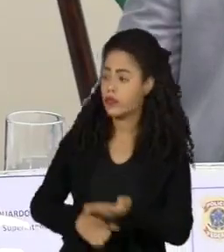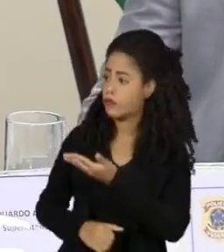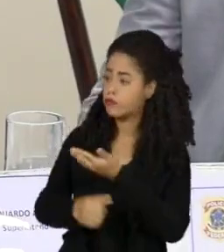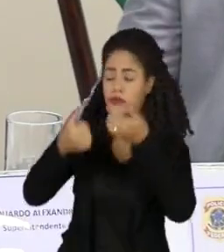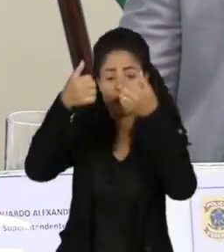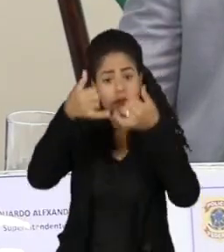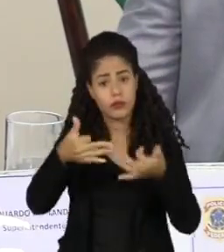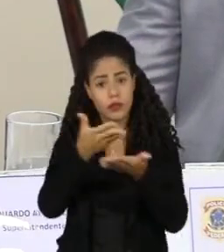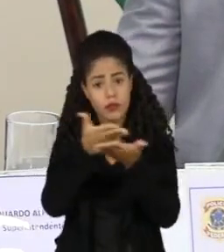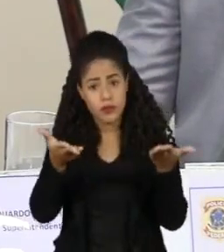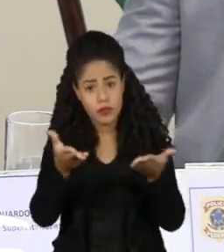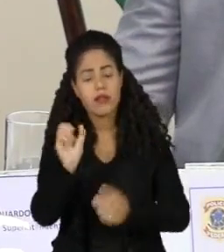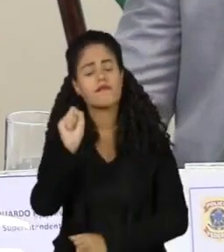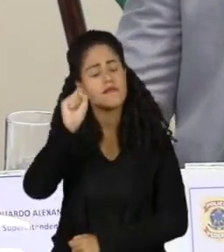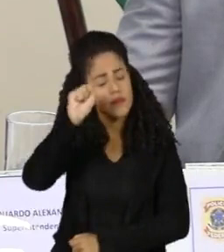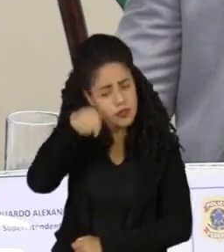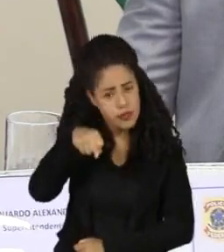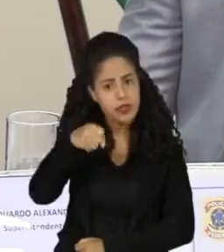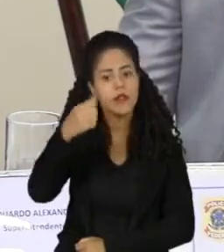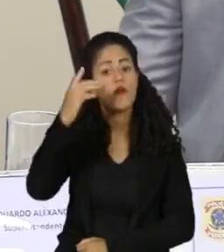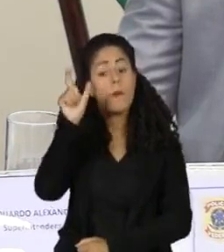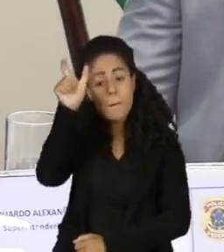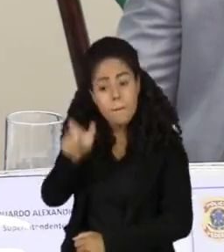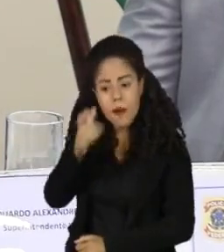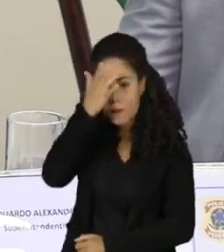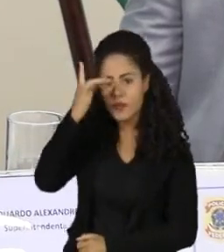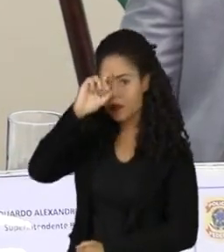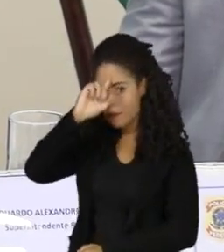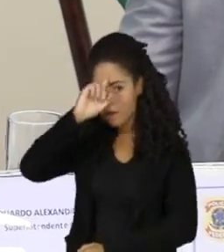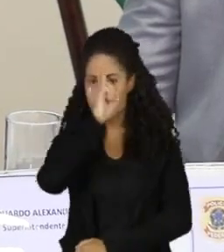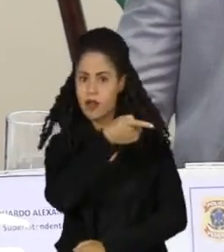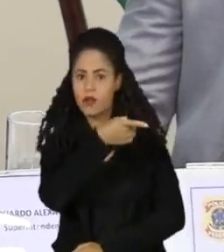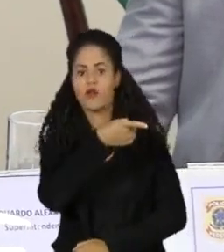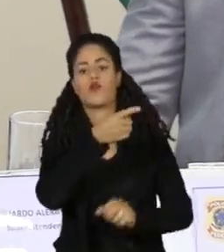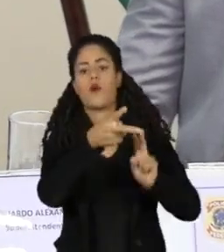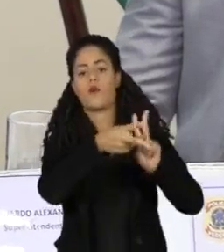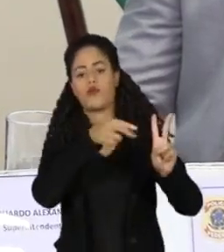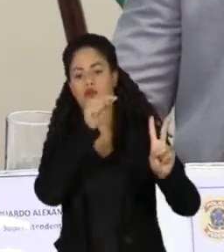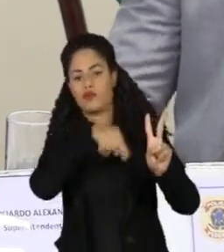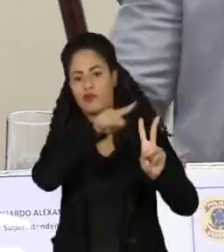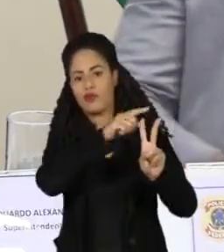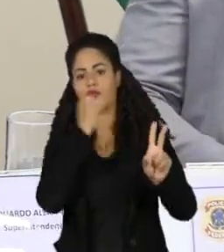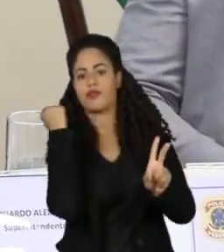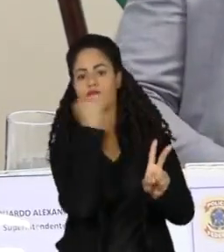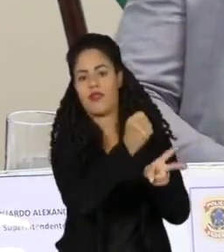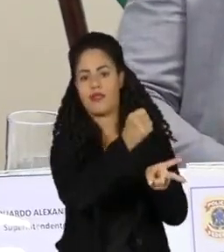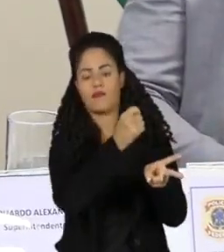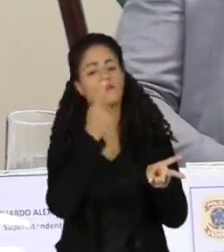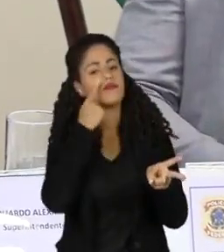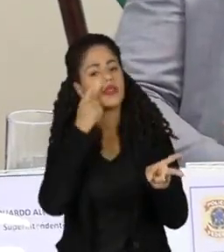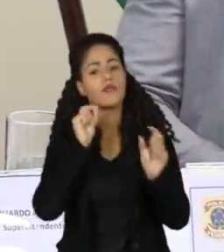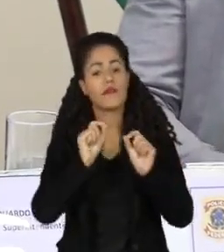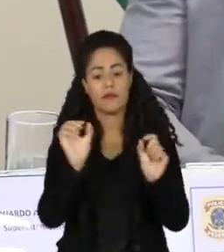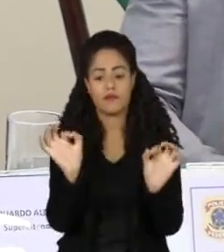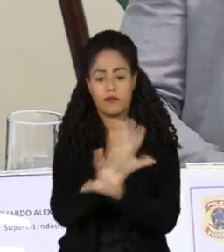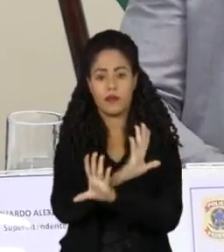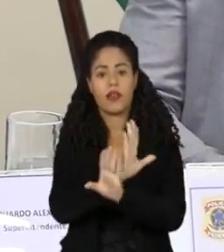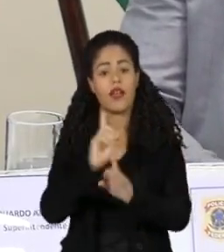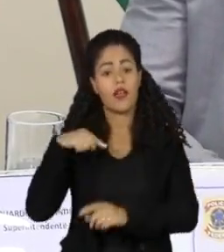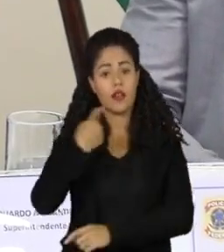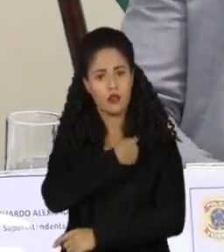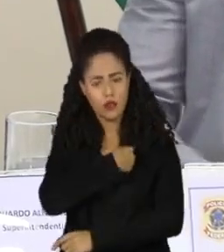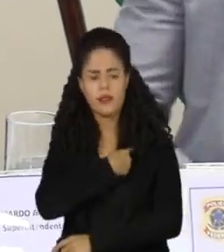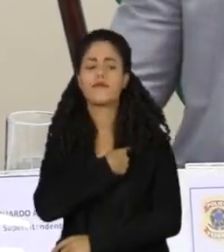para vocês que sim, nós temos um mandante nesse crime. As investigações já se encontram na fase final, como eu disse, e nós